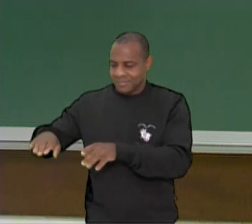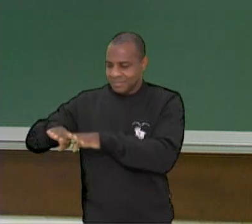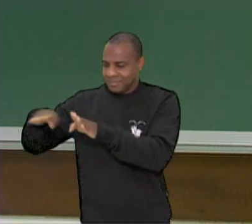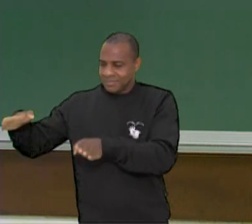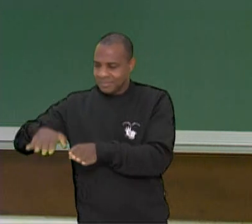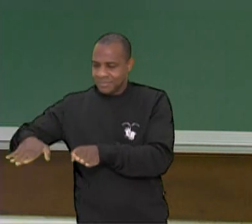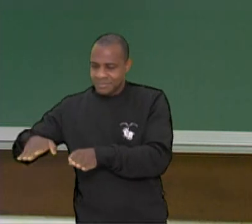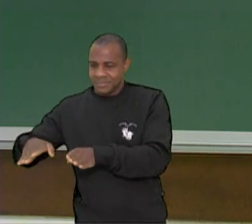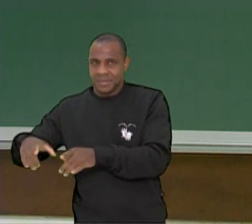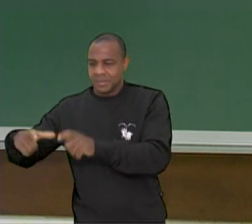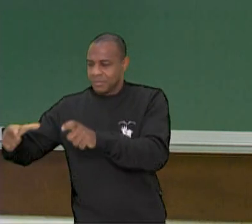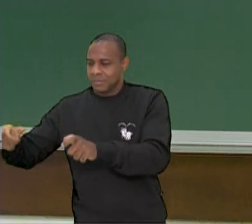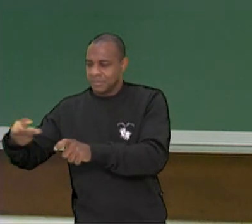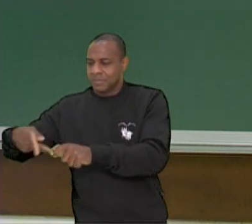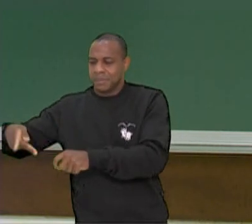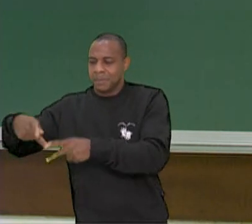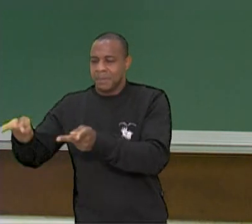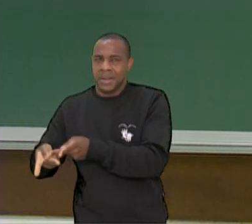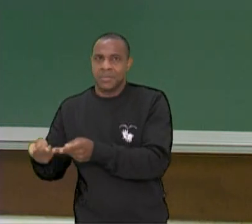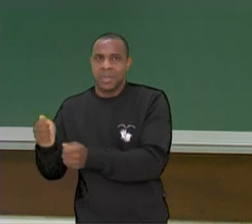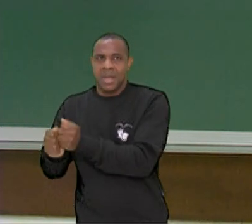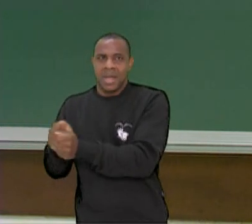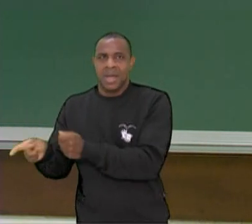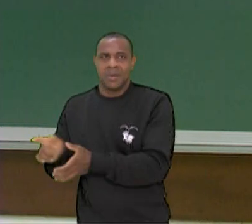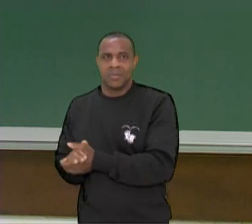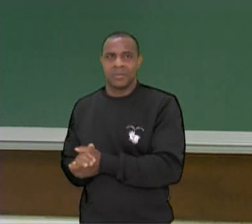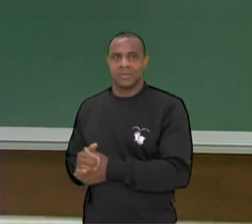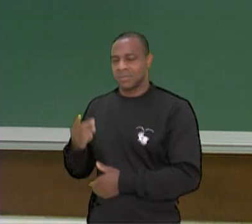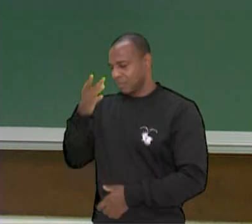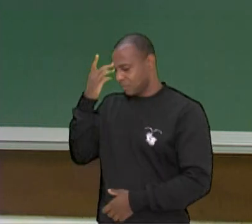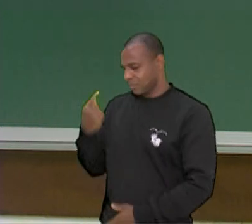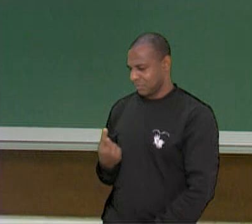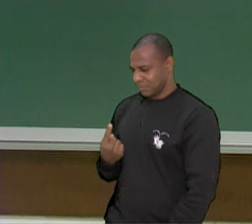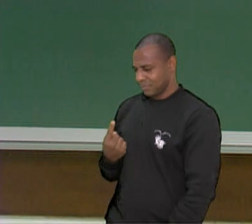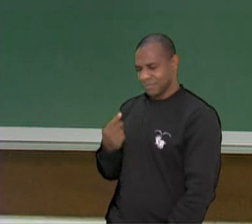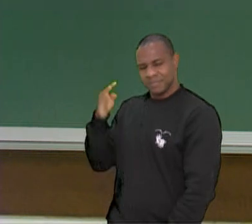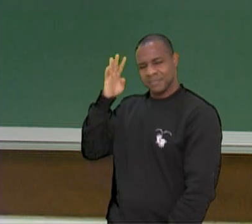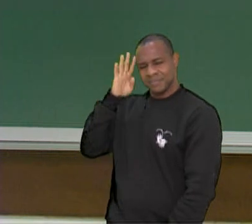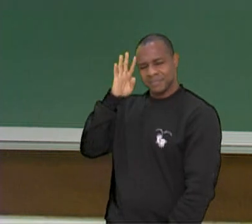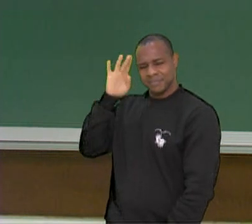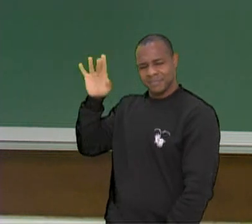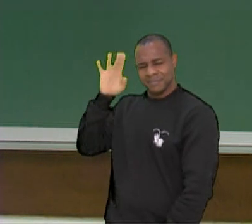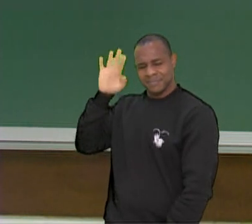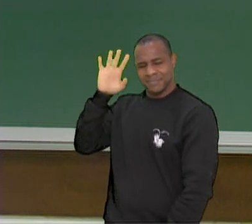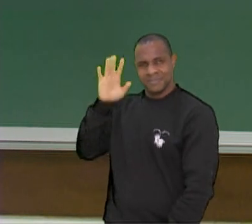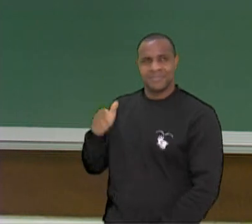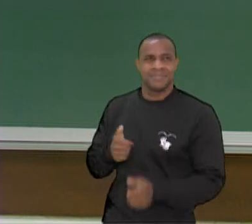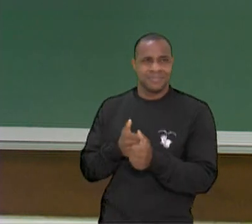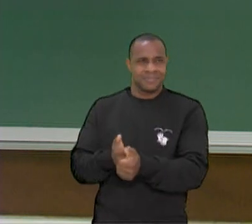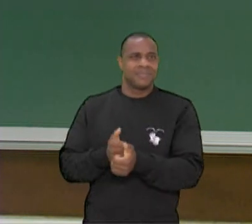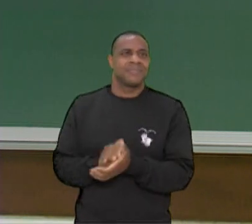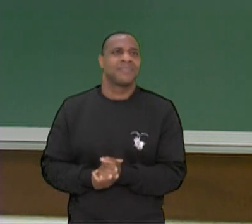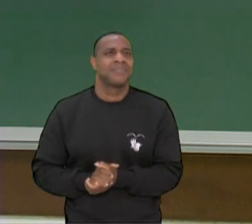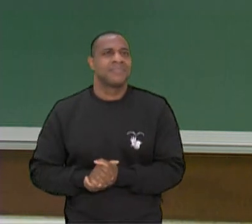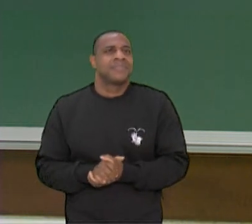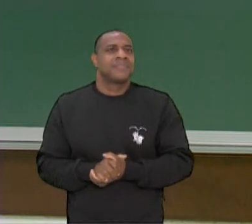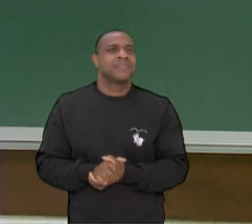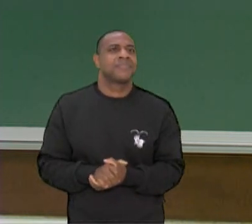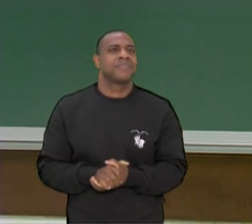você consegue inferir dessa charge aqui? Fica pensando aí e nós vamos seguir, tá? Essa é de brinde para